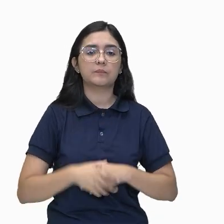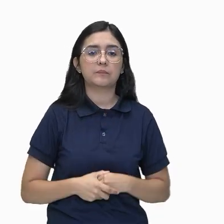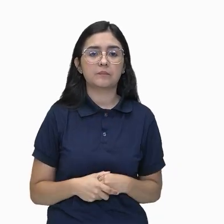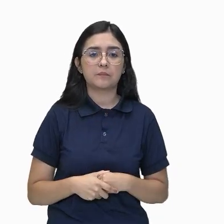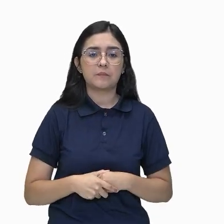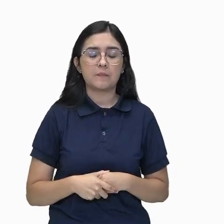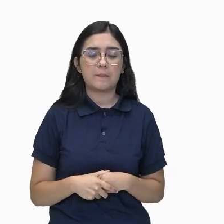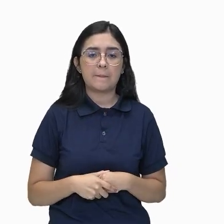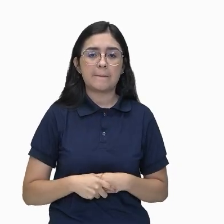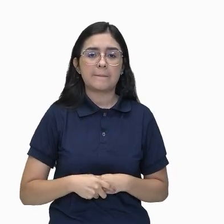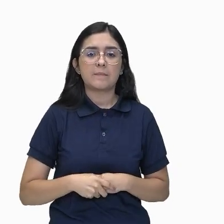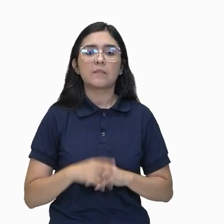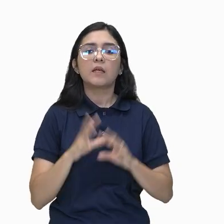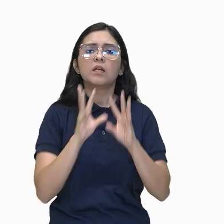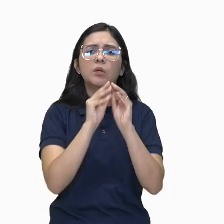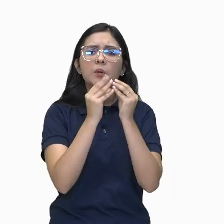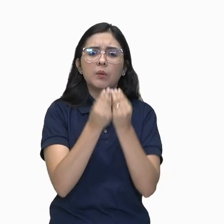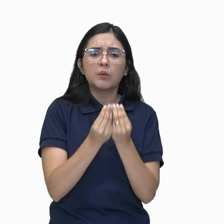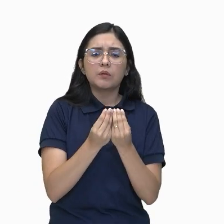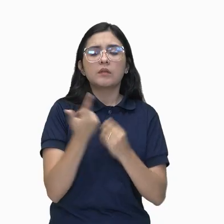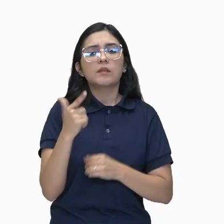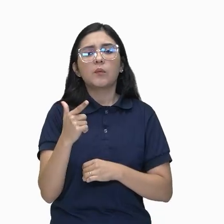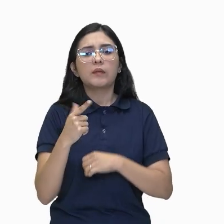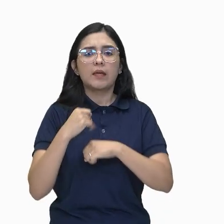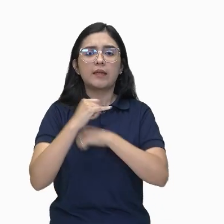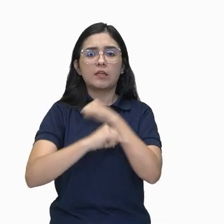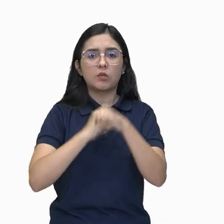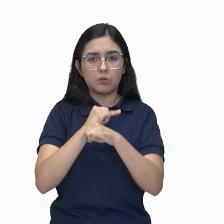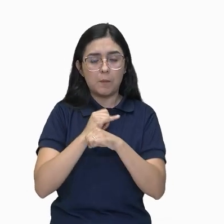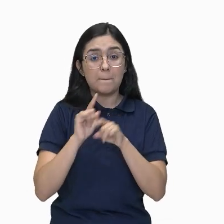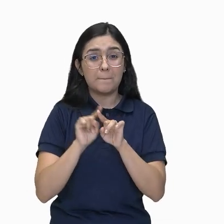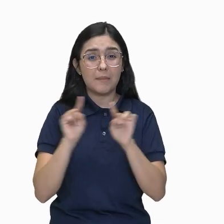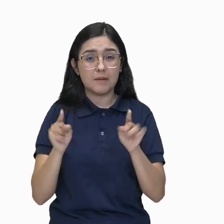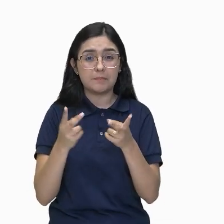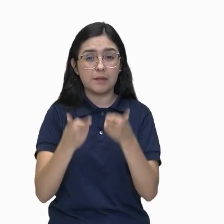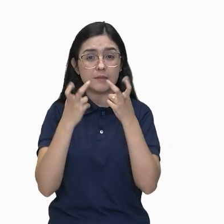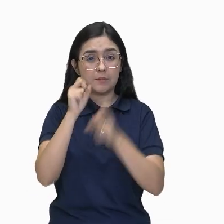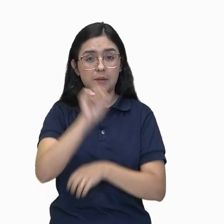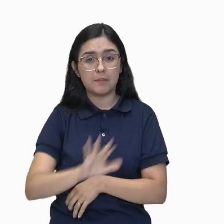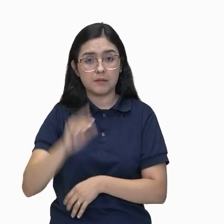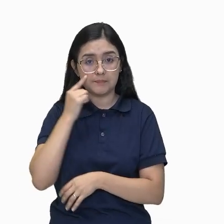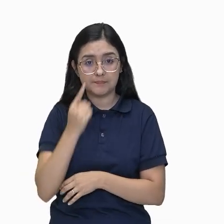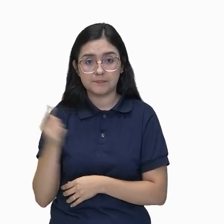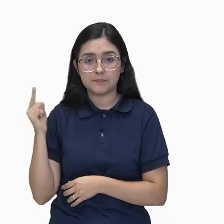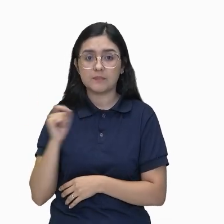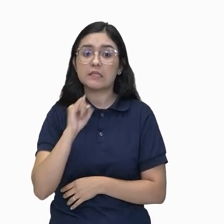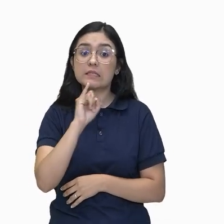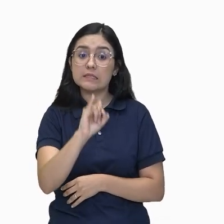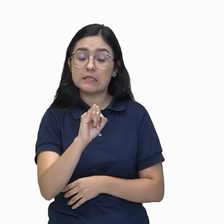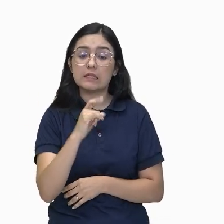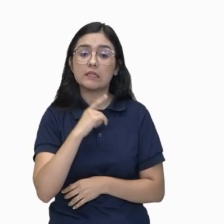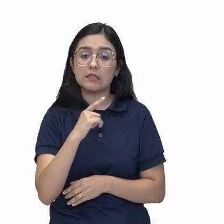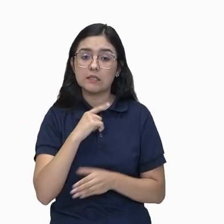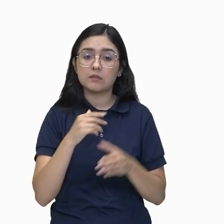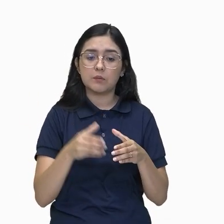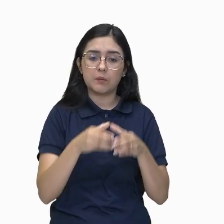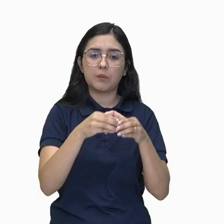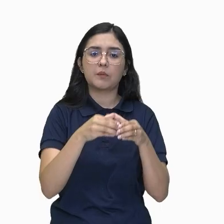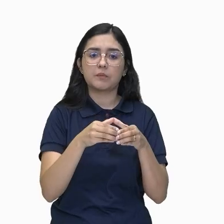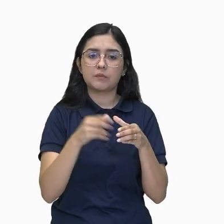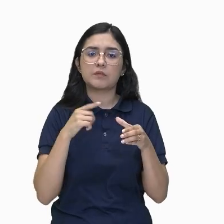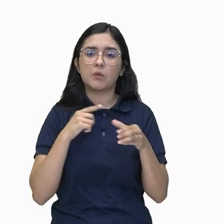sua composição não tem íons. Mas observe a imagem. Quando você adiciona